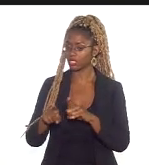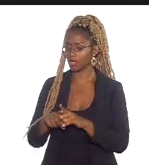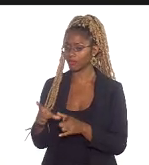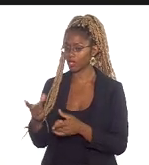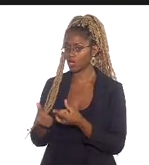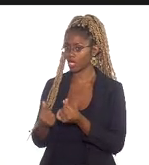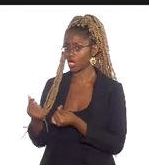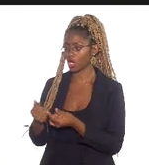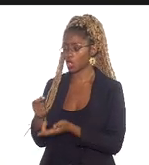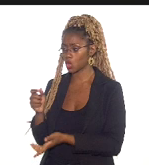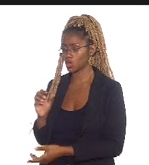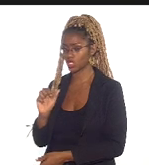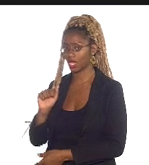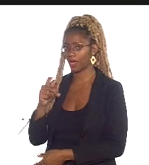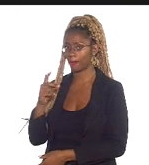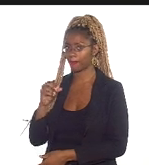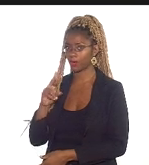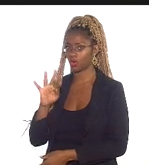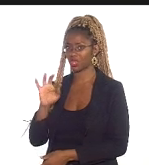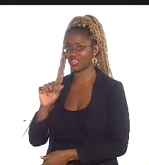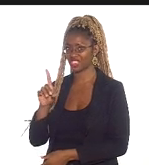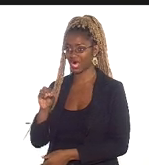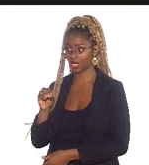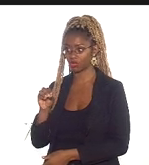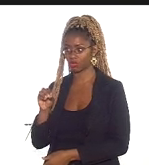aportado? Não existe, né?